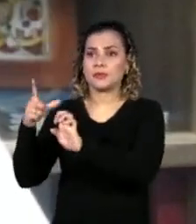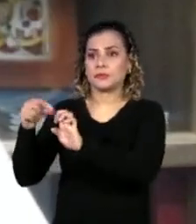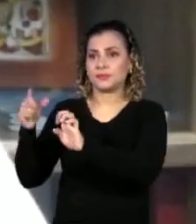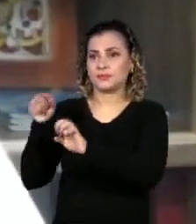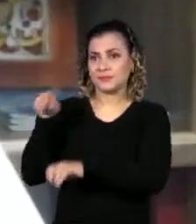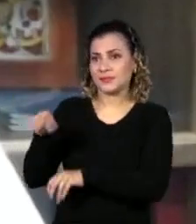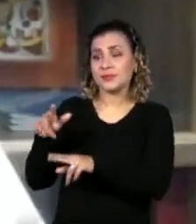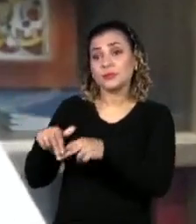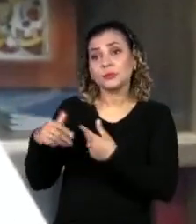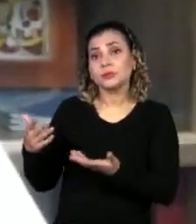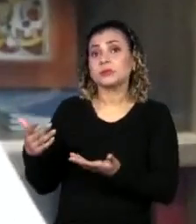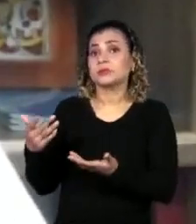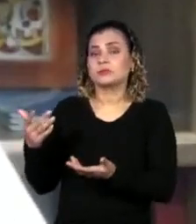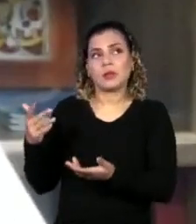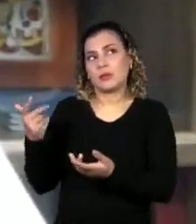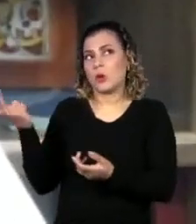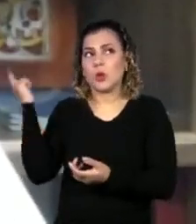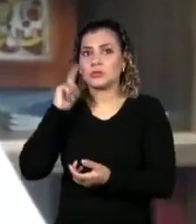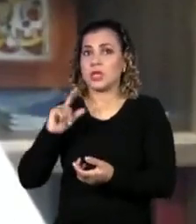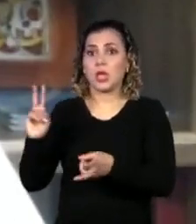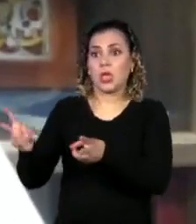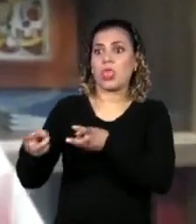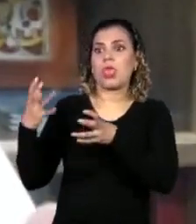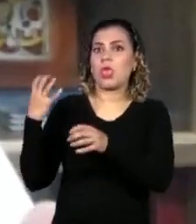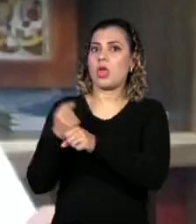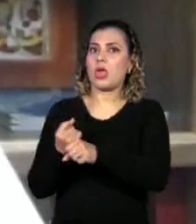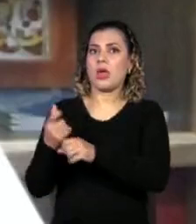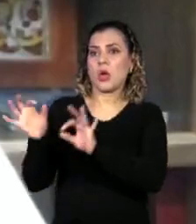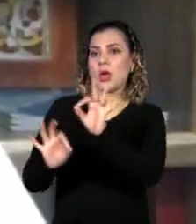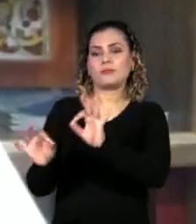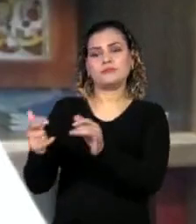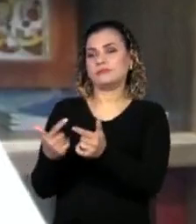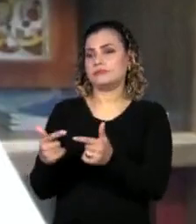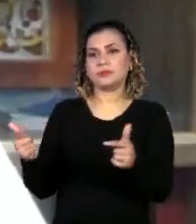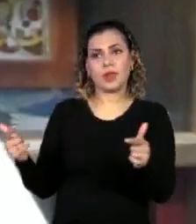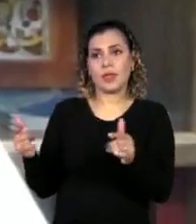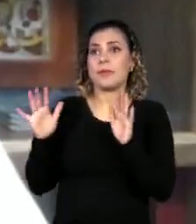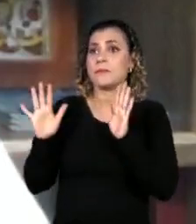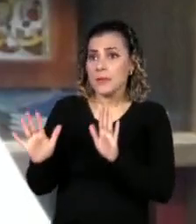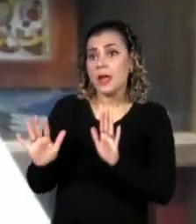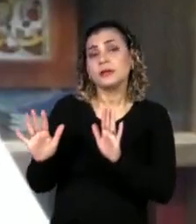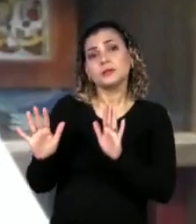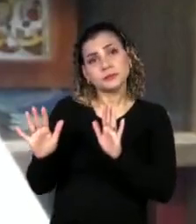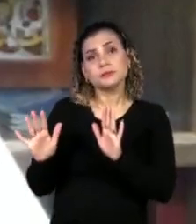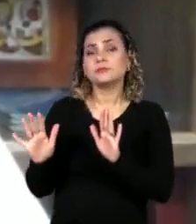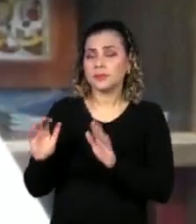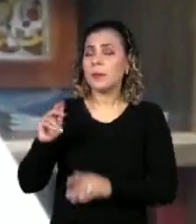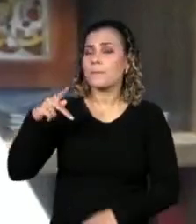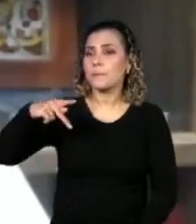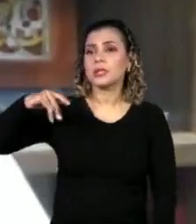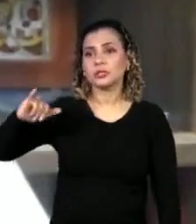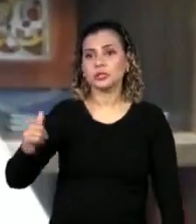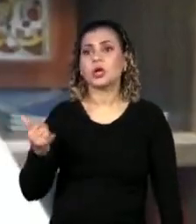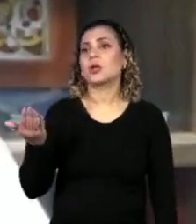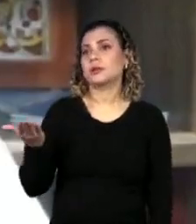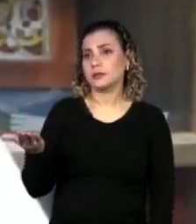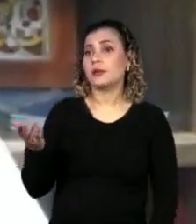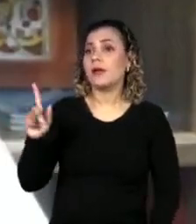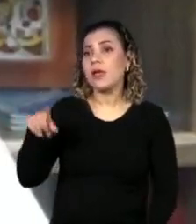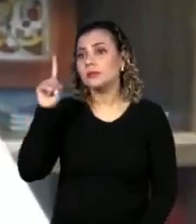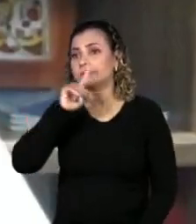negócio suficientemente rentável, suficientemente bem estruturado. E, então, passa assim a haver, no meu ponto de vista,